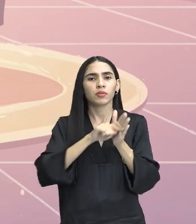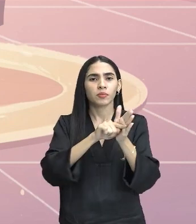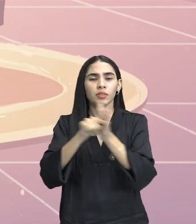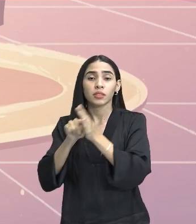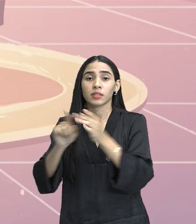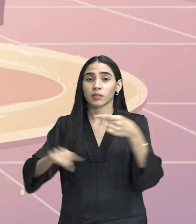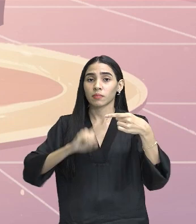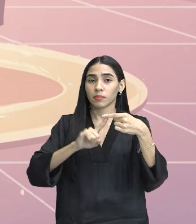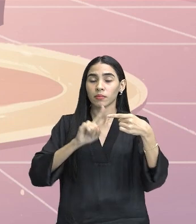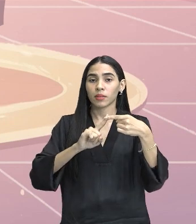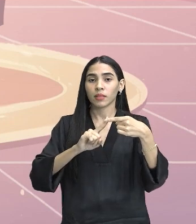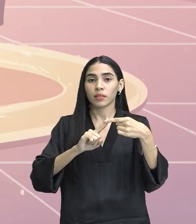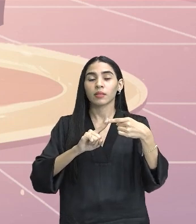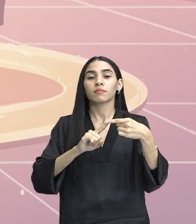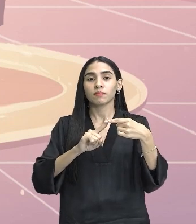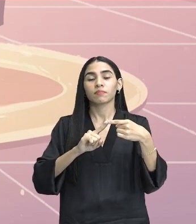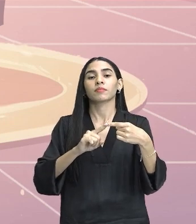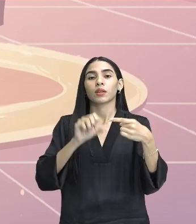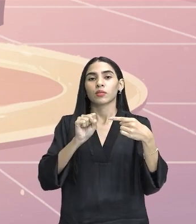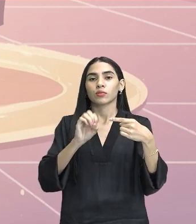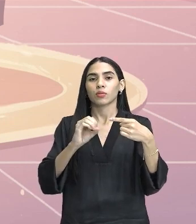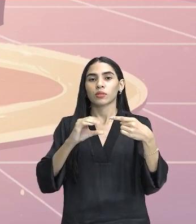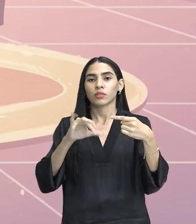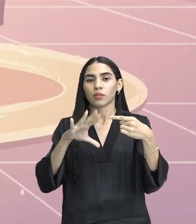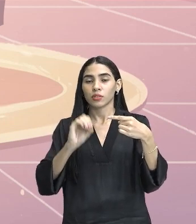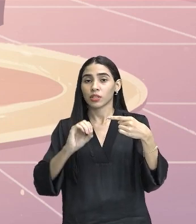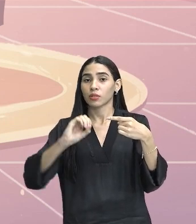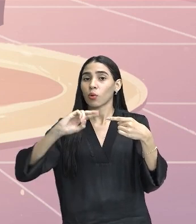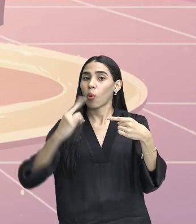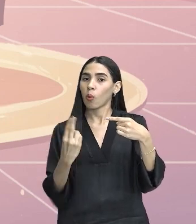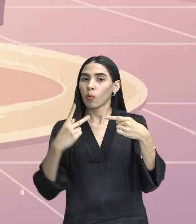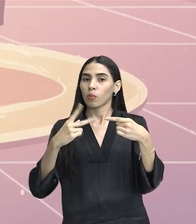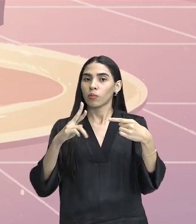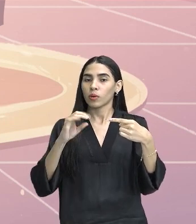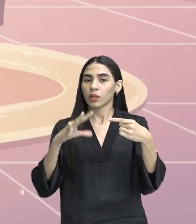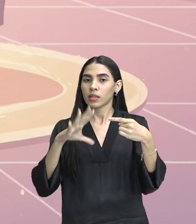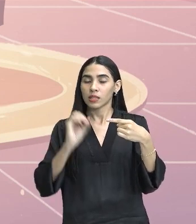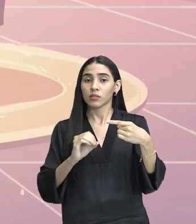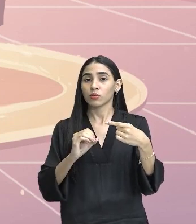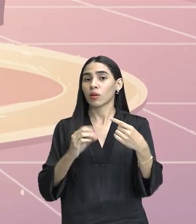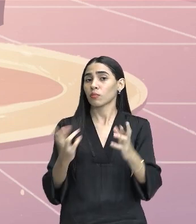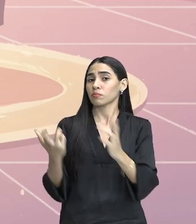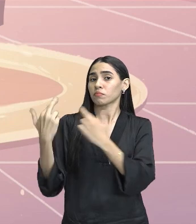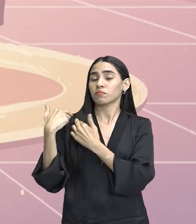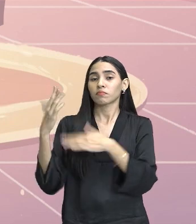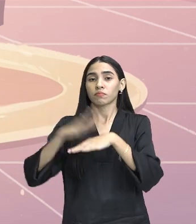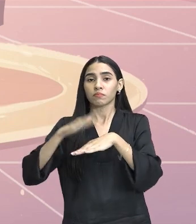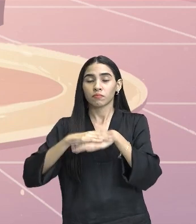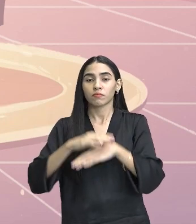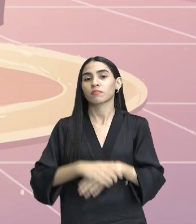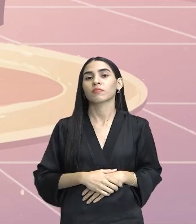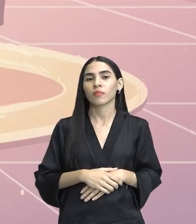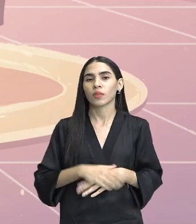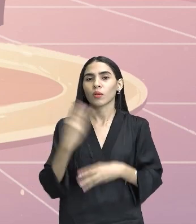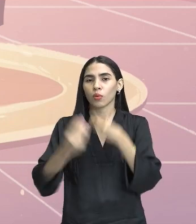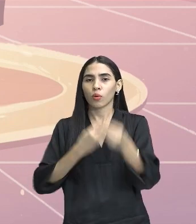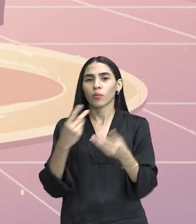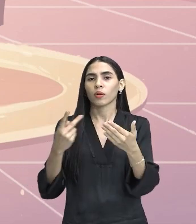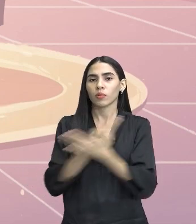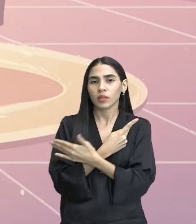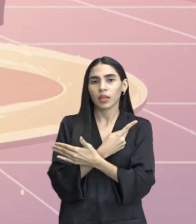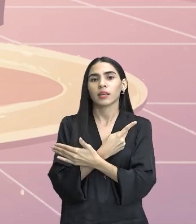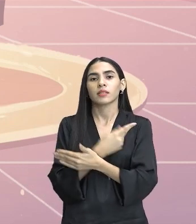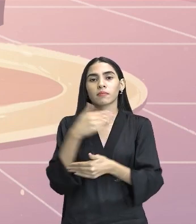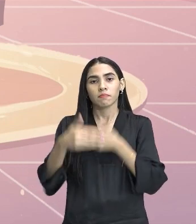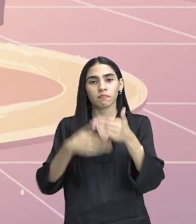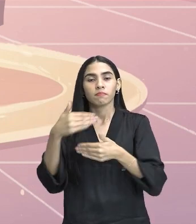primeira, chamada de modelo sociogênico ou processual, desenvolvida por mim, explica como ocorrem processualmente